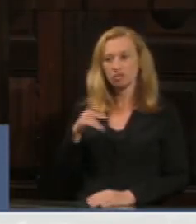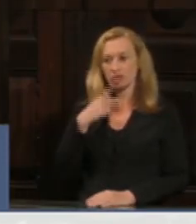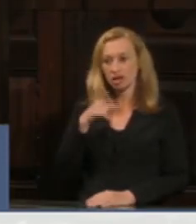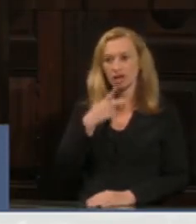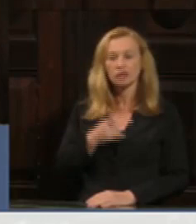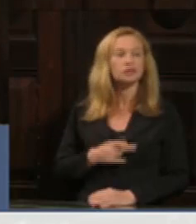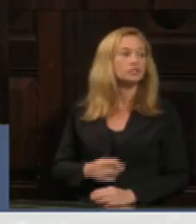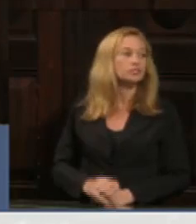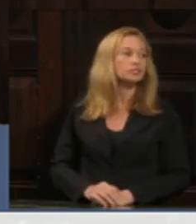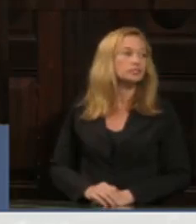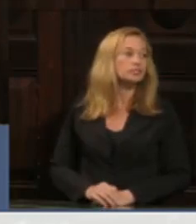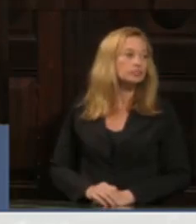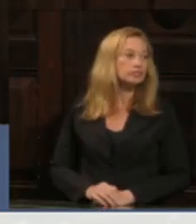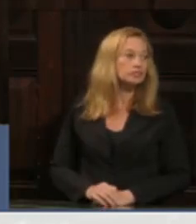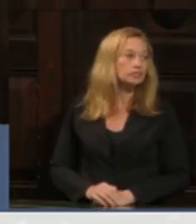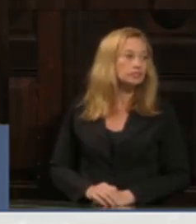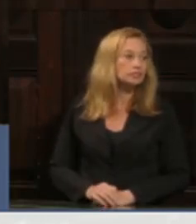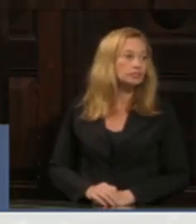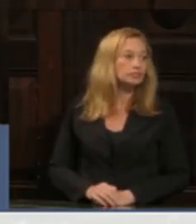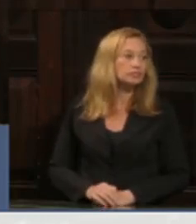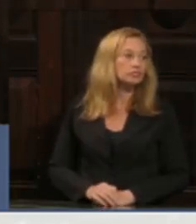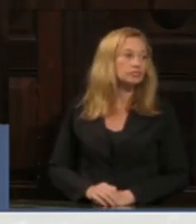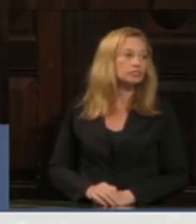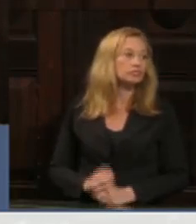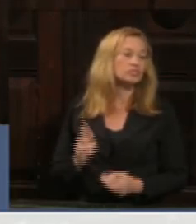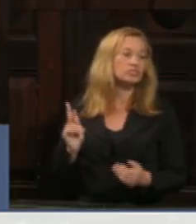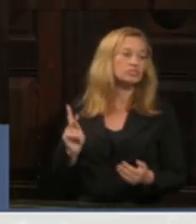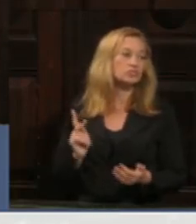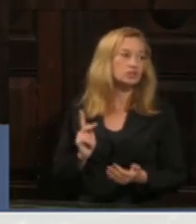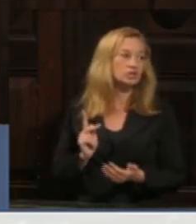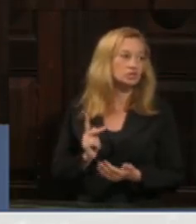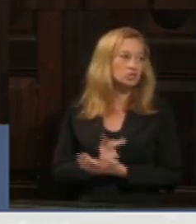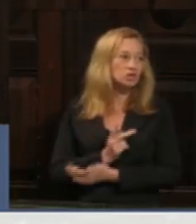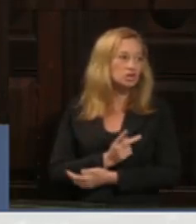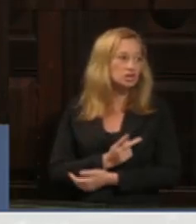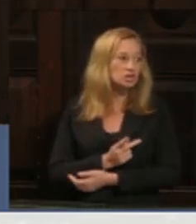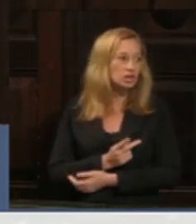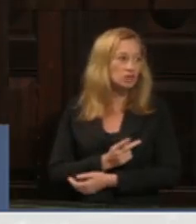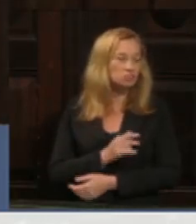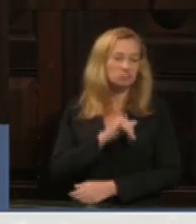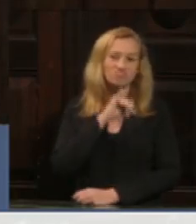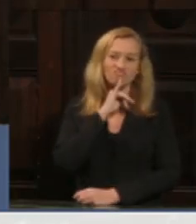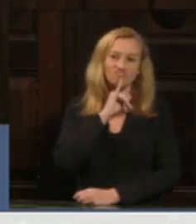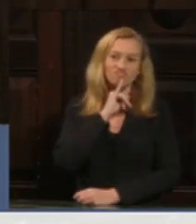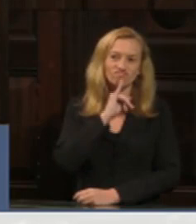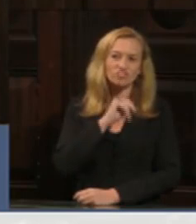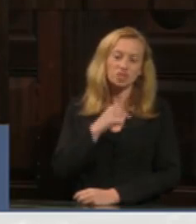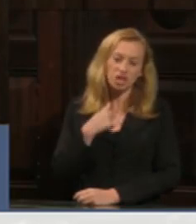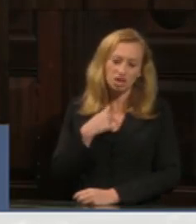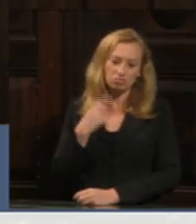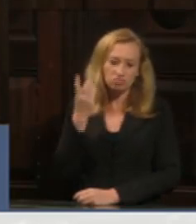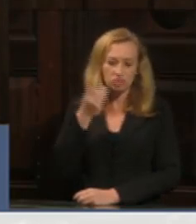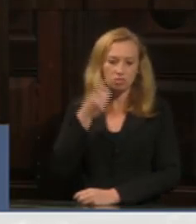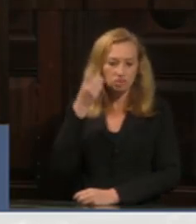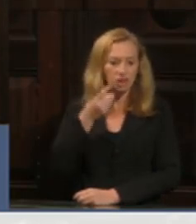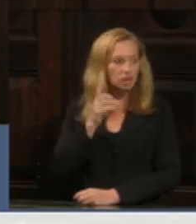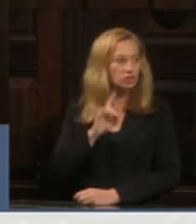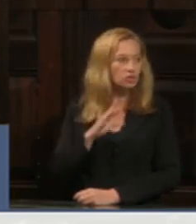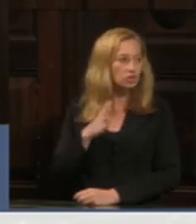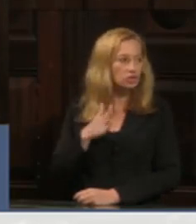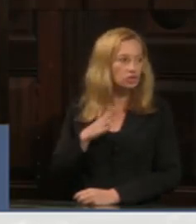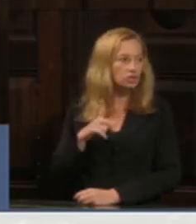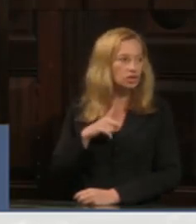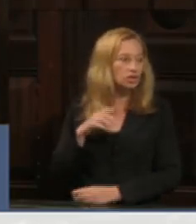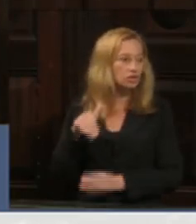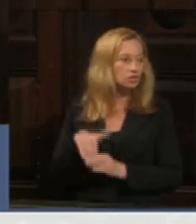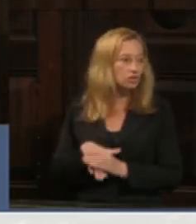é dada contra a covardia mais uma vez feita a todos vocês, porque eu, como deputado, só tenho o meu voto, como